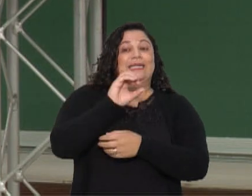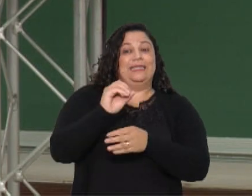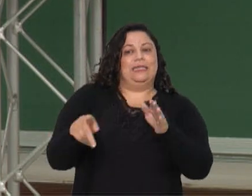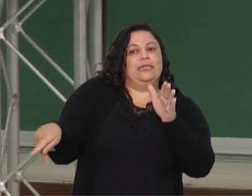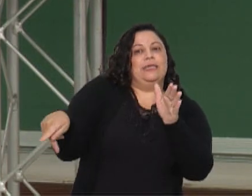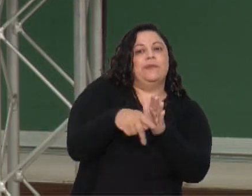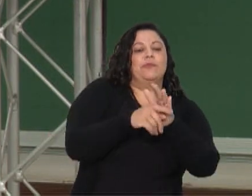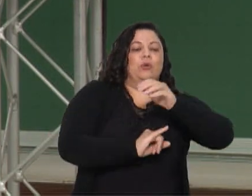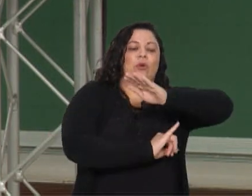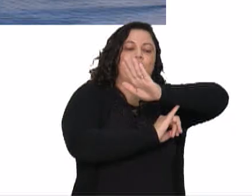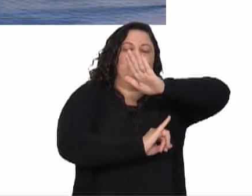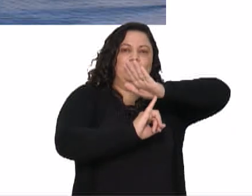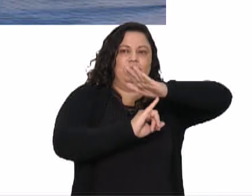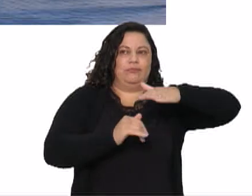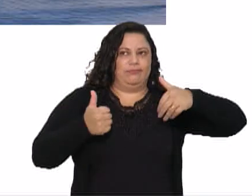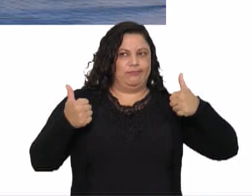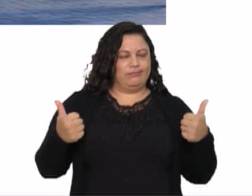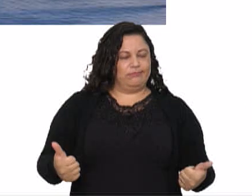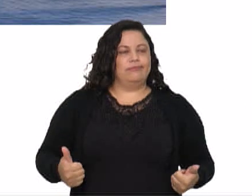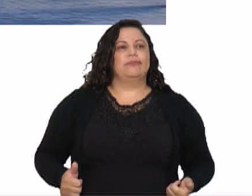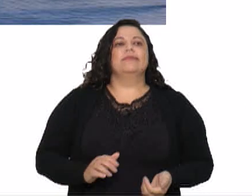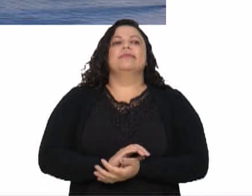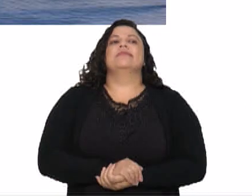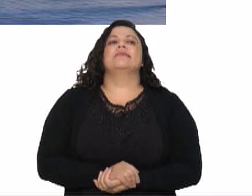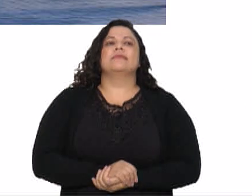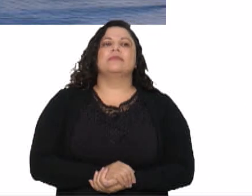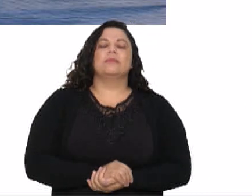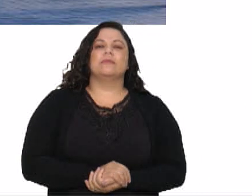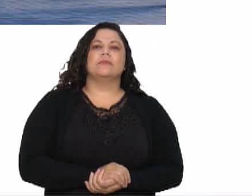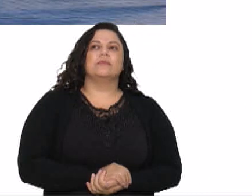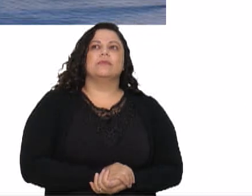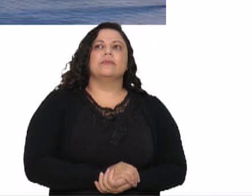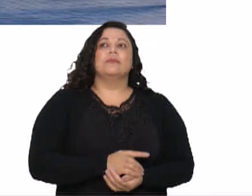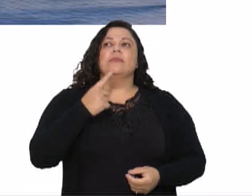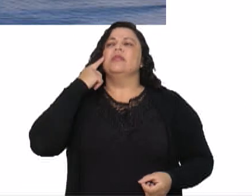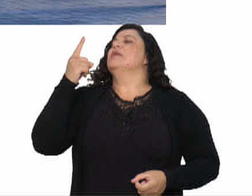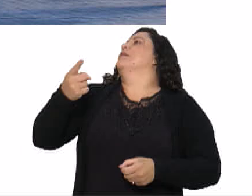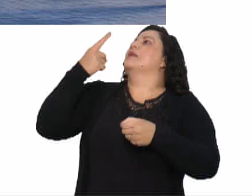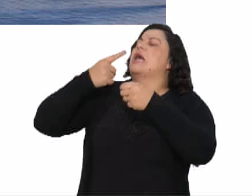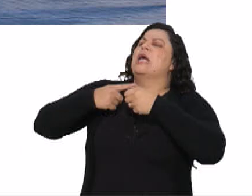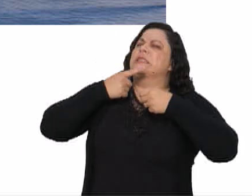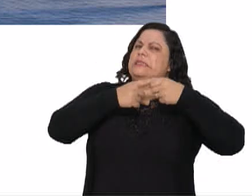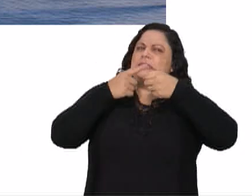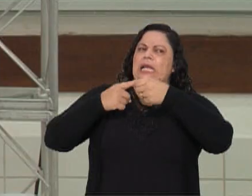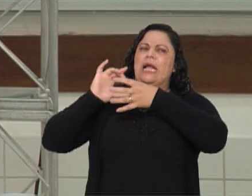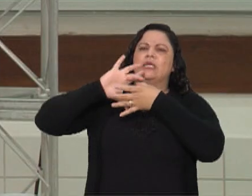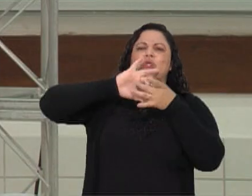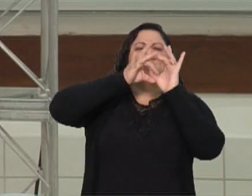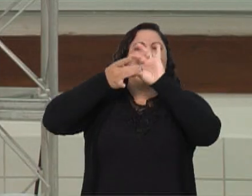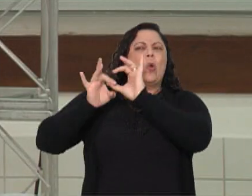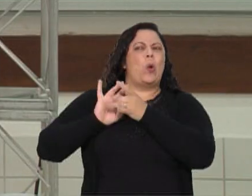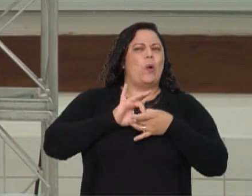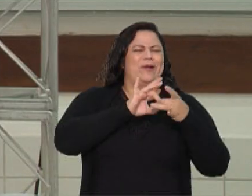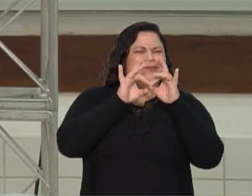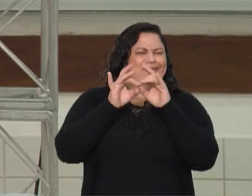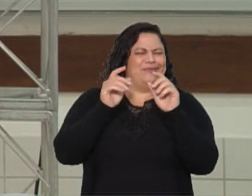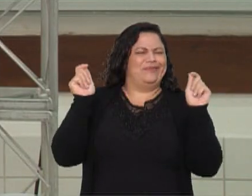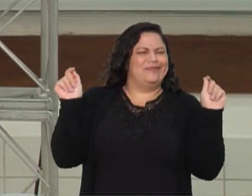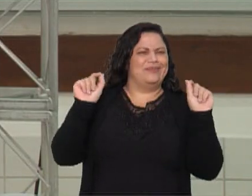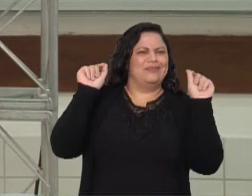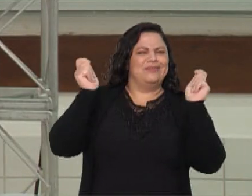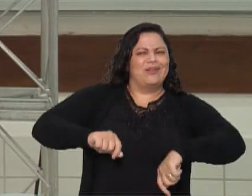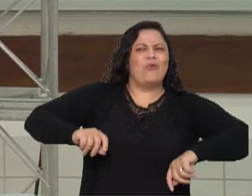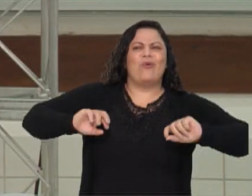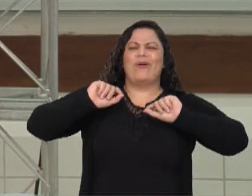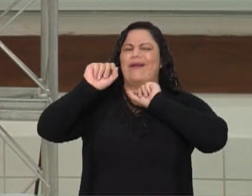então. Olha só, cidade olímpica. E professora, vamos falar de Olimpíada nessa aula? É,